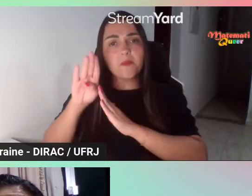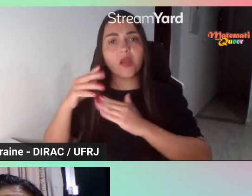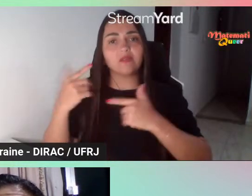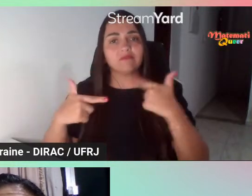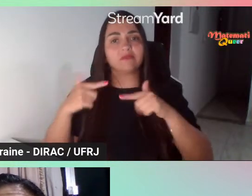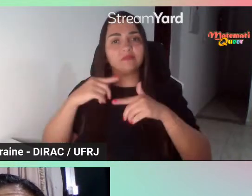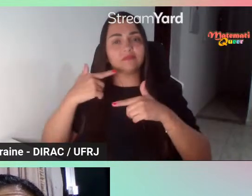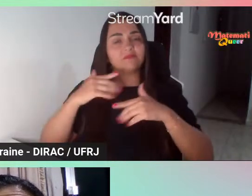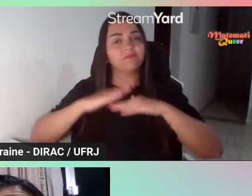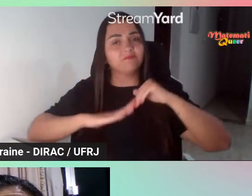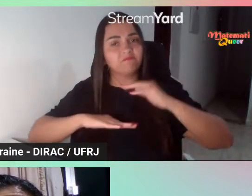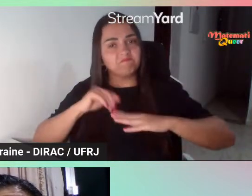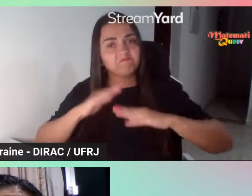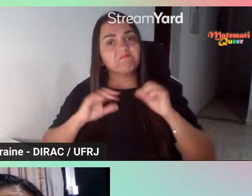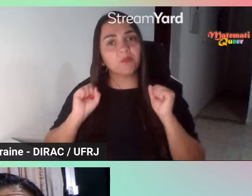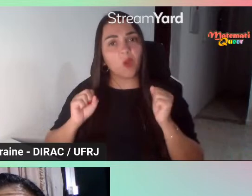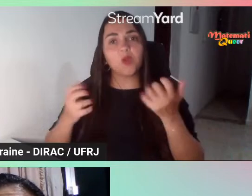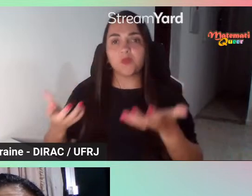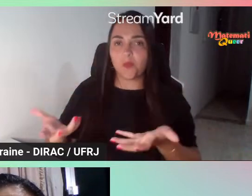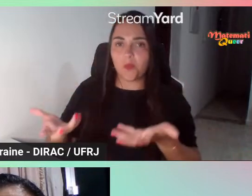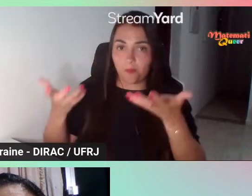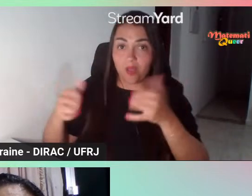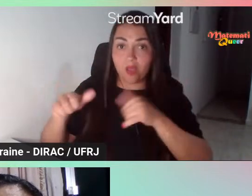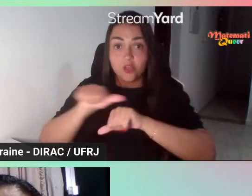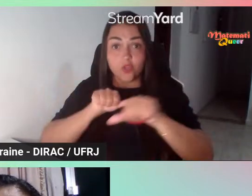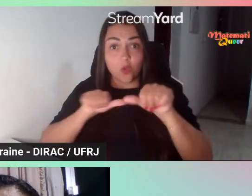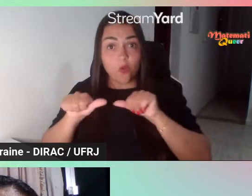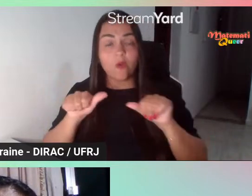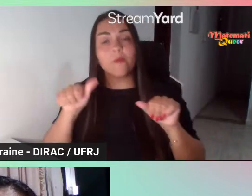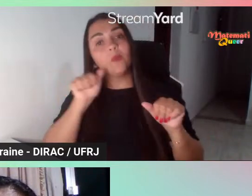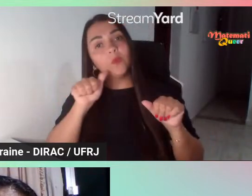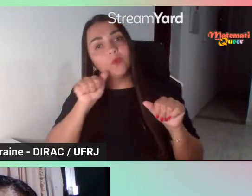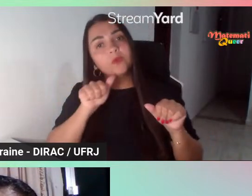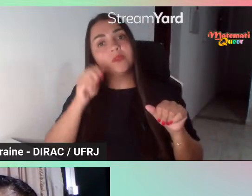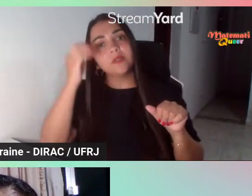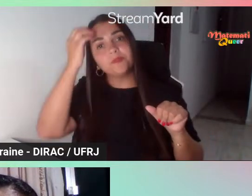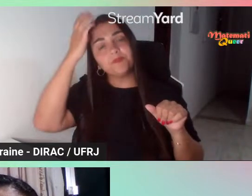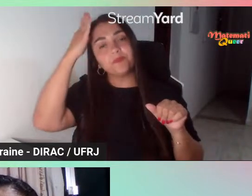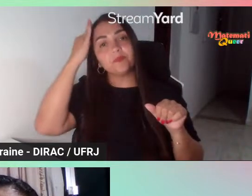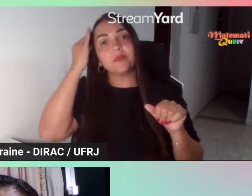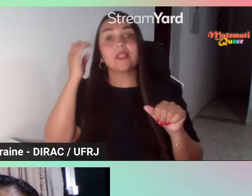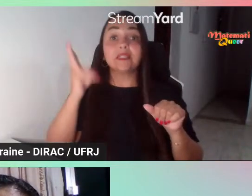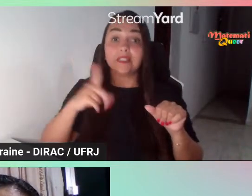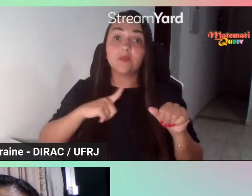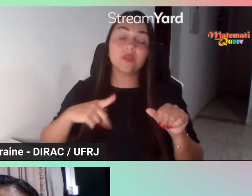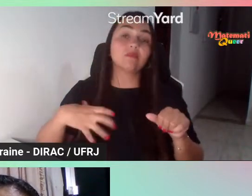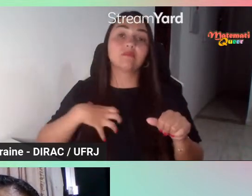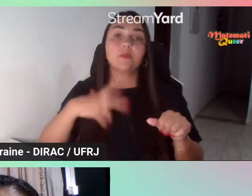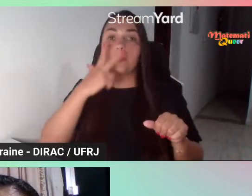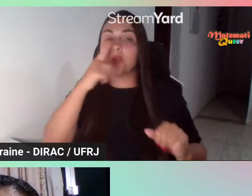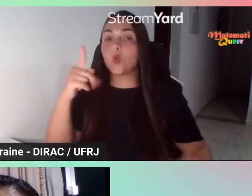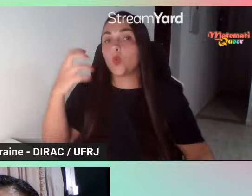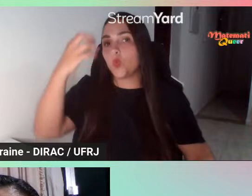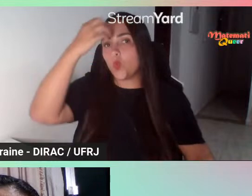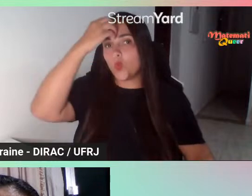na profissão. E para a mulher é sempre colocado esse sentimento de culpa de que